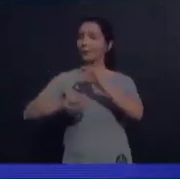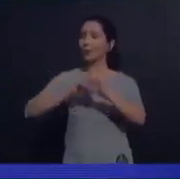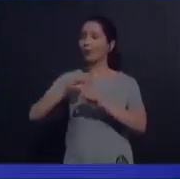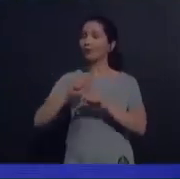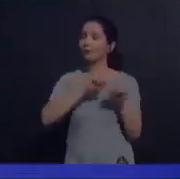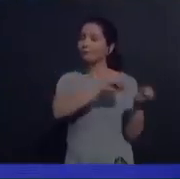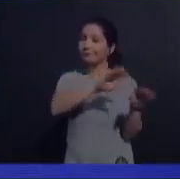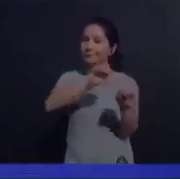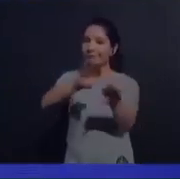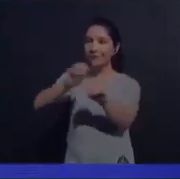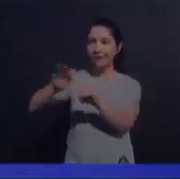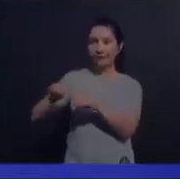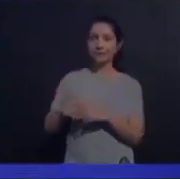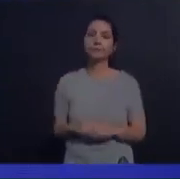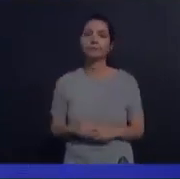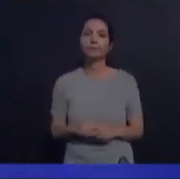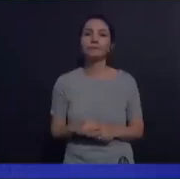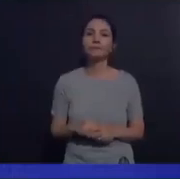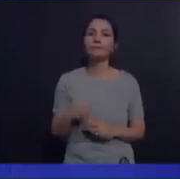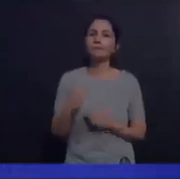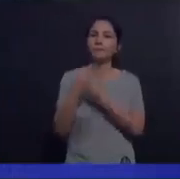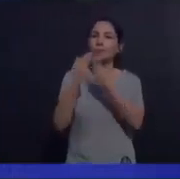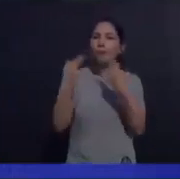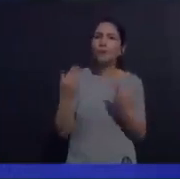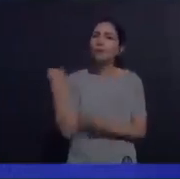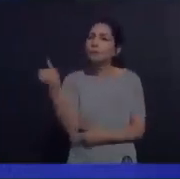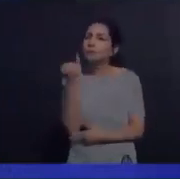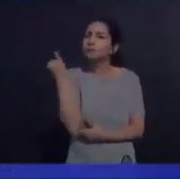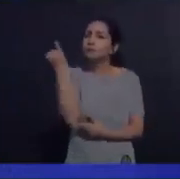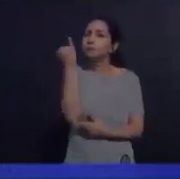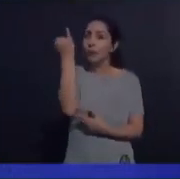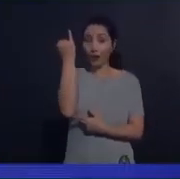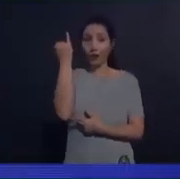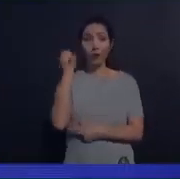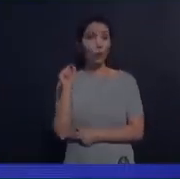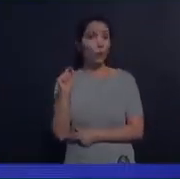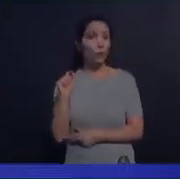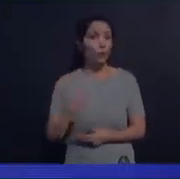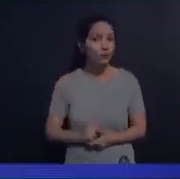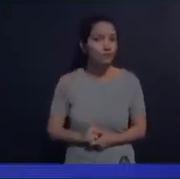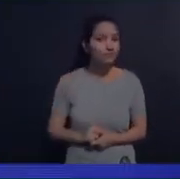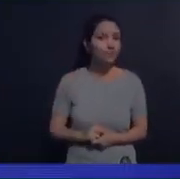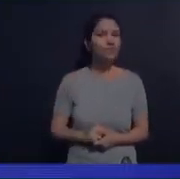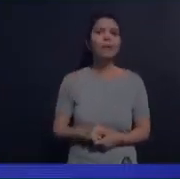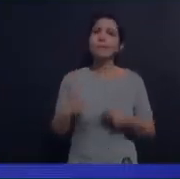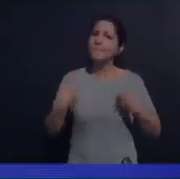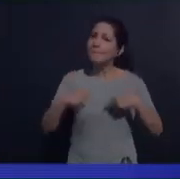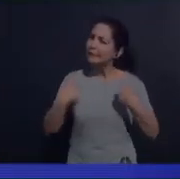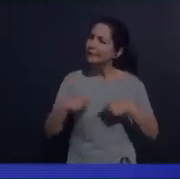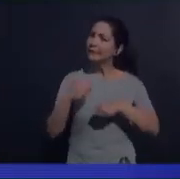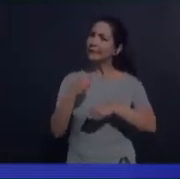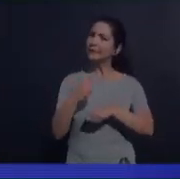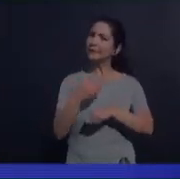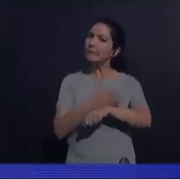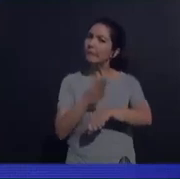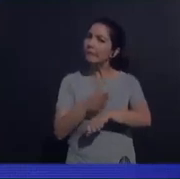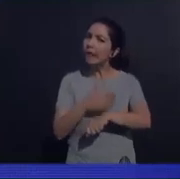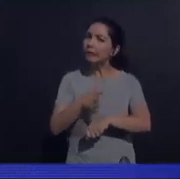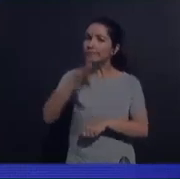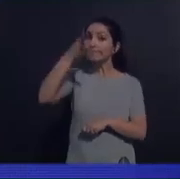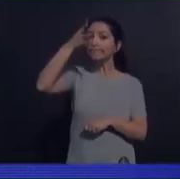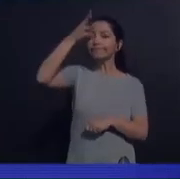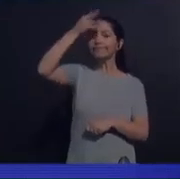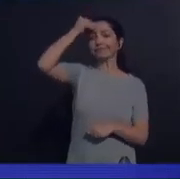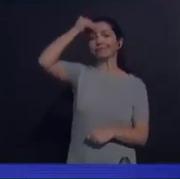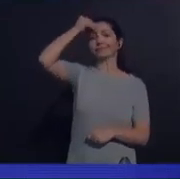para vocês. Que é algo muito importante, que se vocês colocarem isso no coração de vocês, vocês